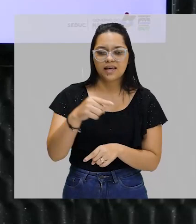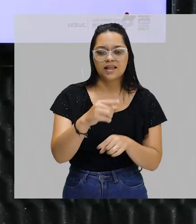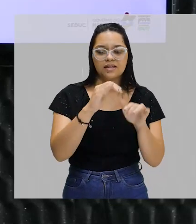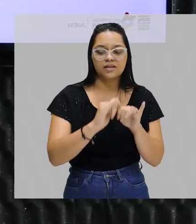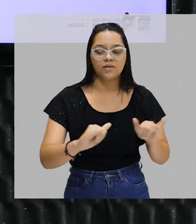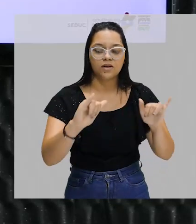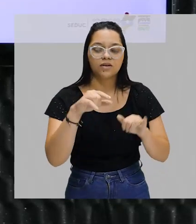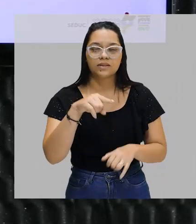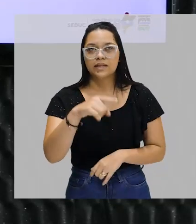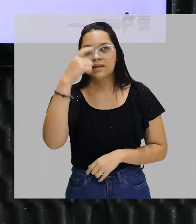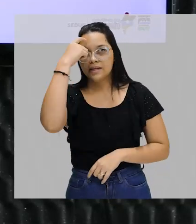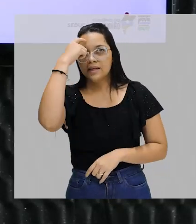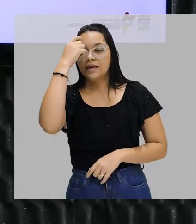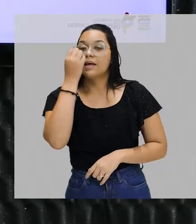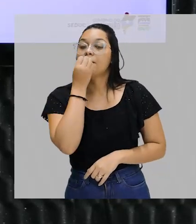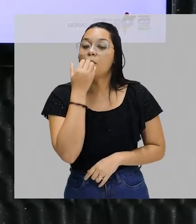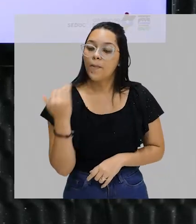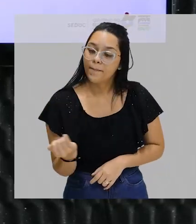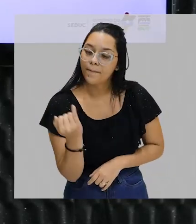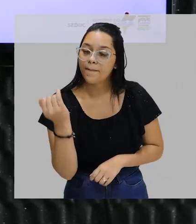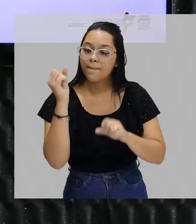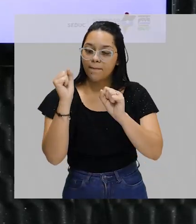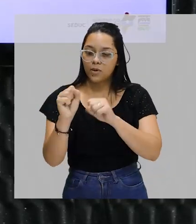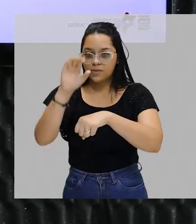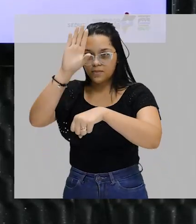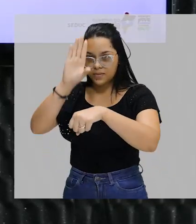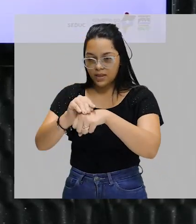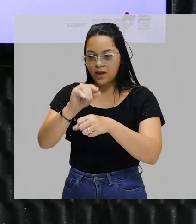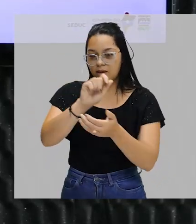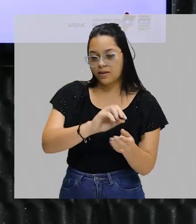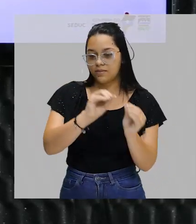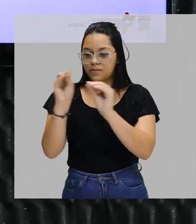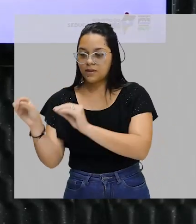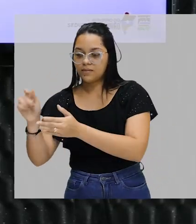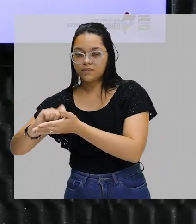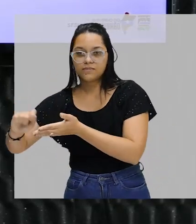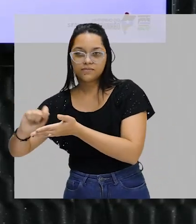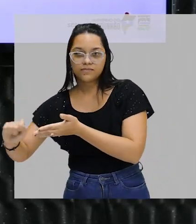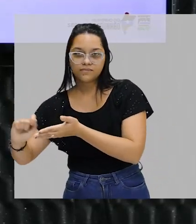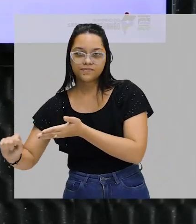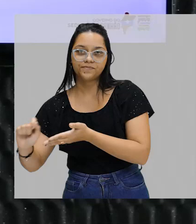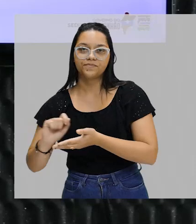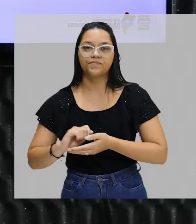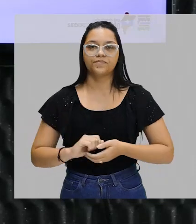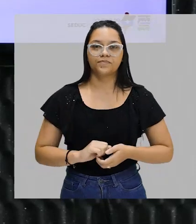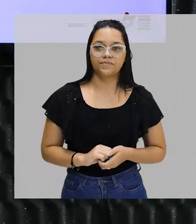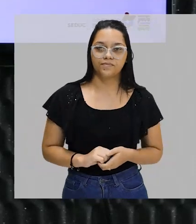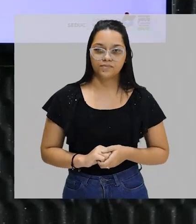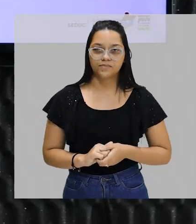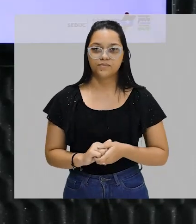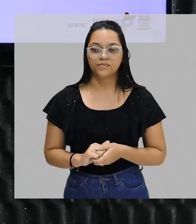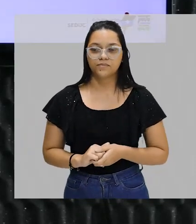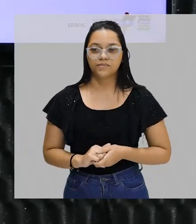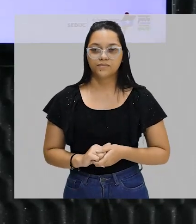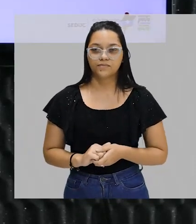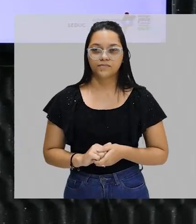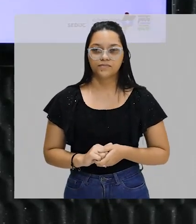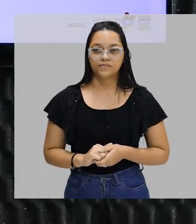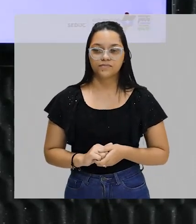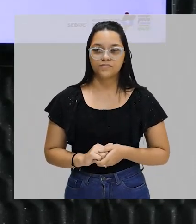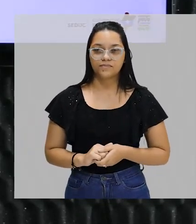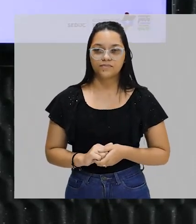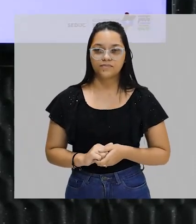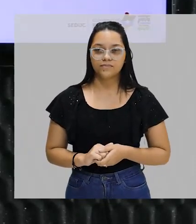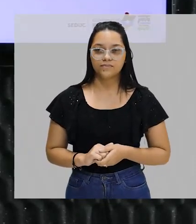informações que você achar interessante, você pode printar a tela e passar para o caderno e assim desenvolver e continuar com